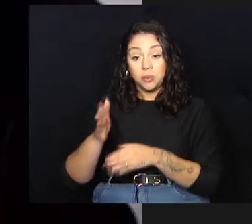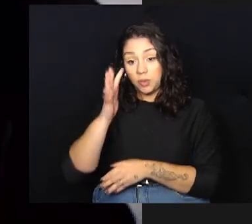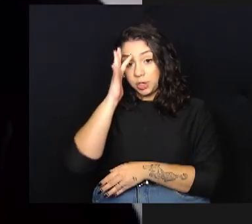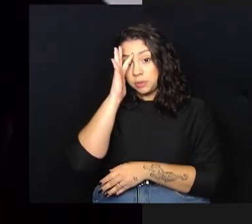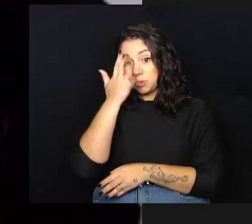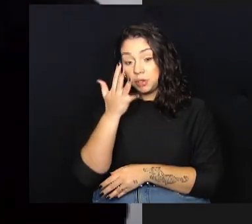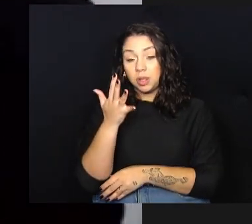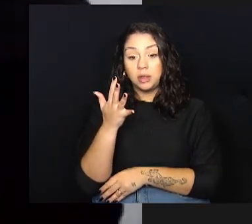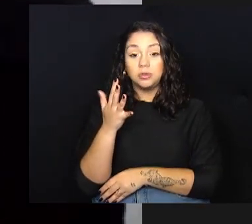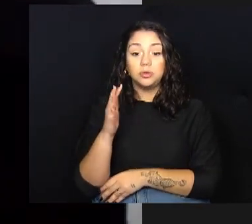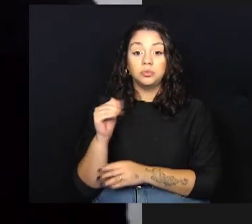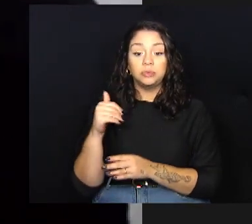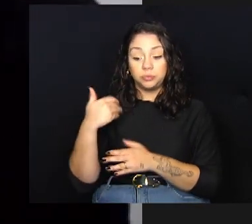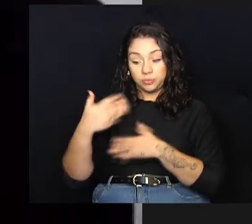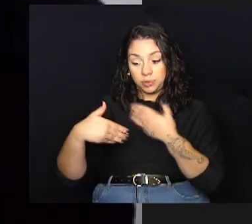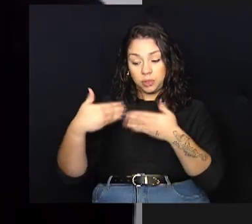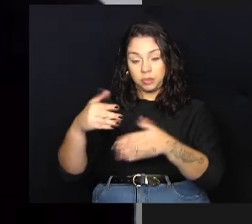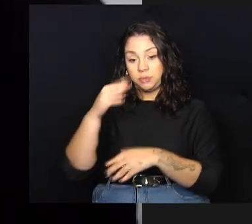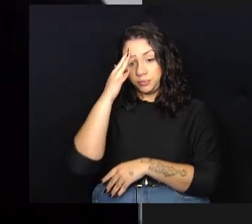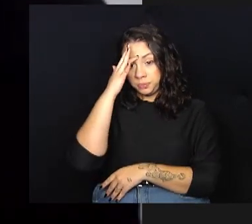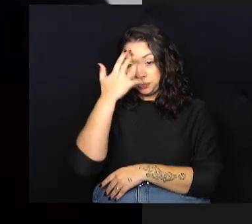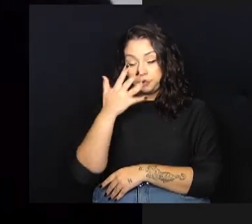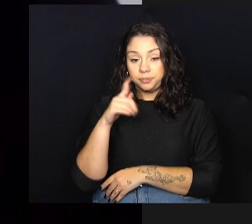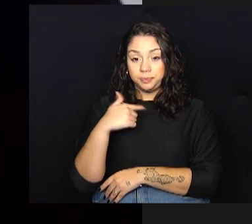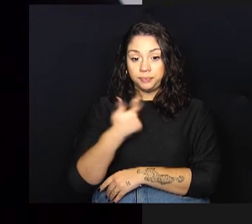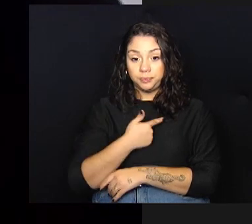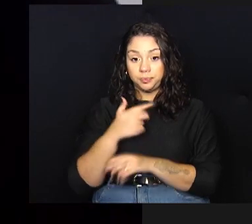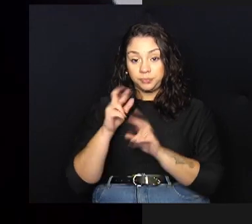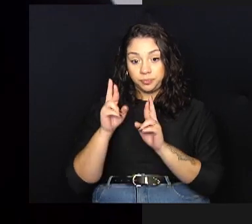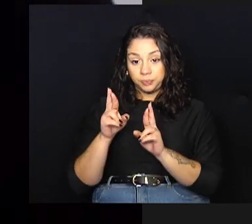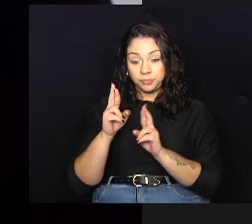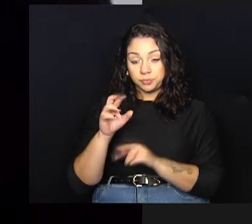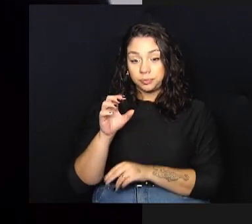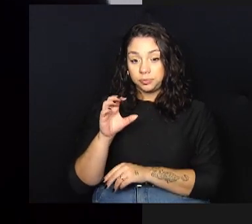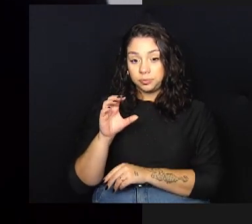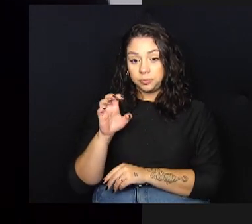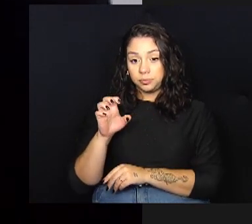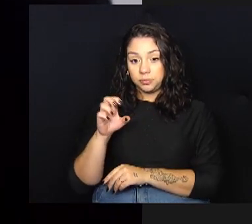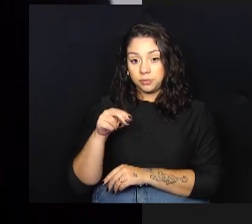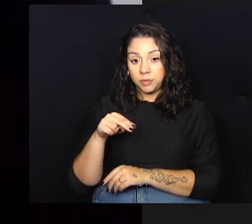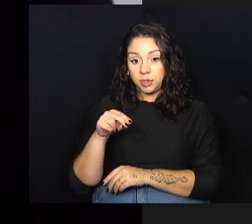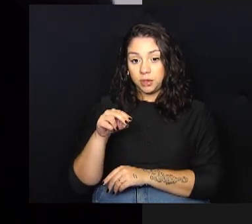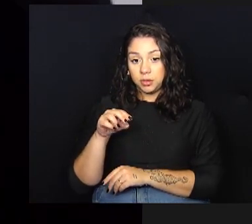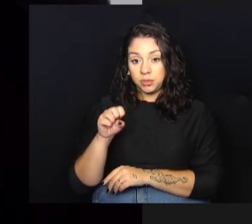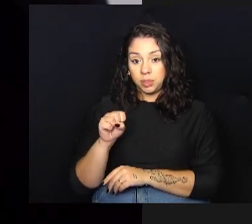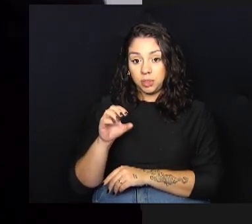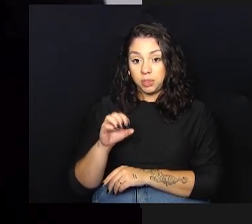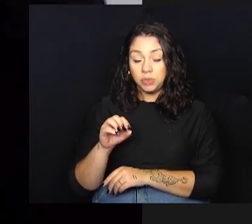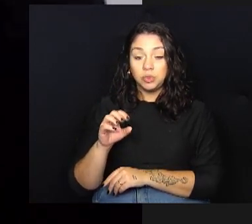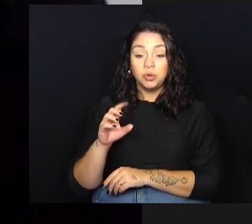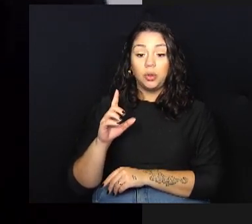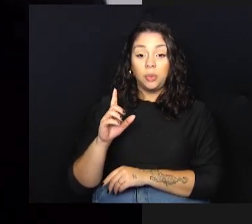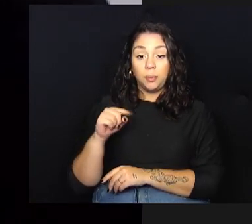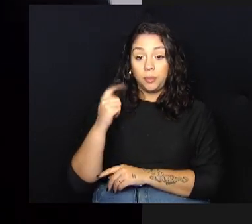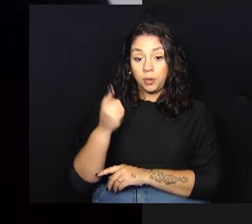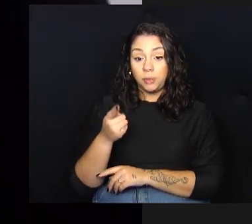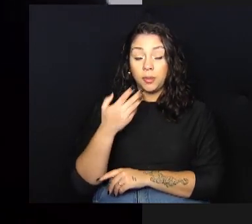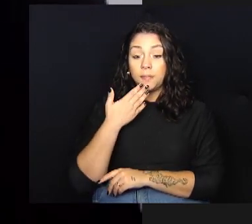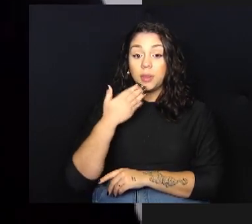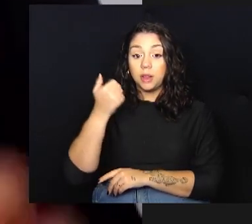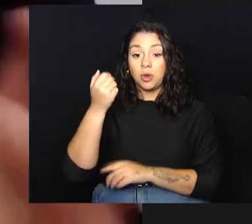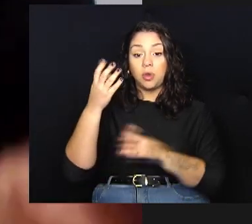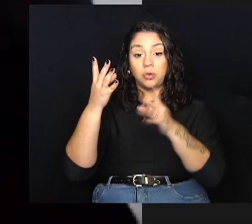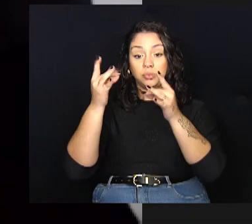os próximos resultados aí que a gente espera do senso de 2022 vão permitir que a gente avança um pouco melhor nessa descrição